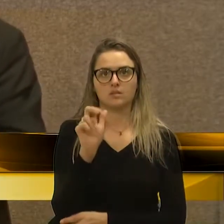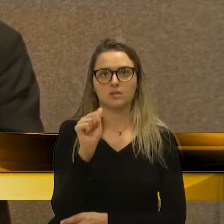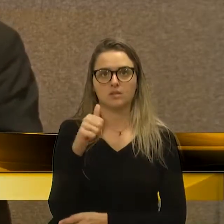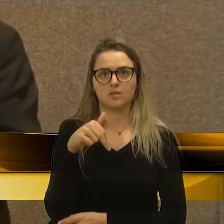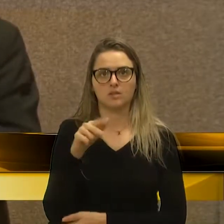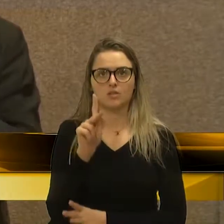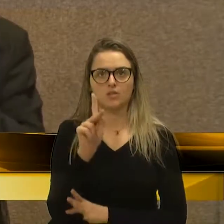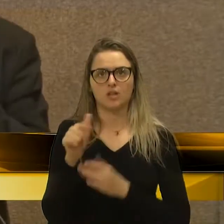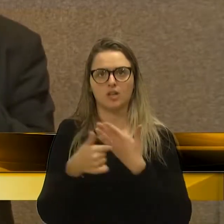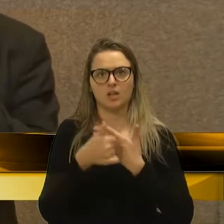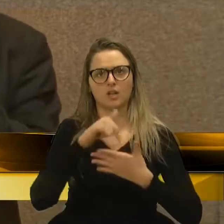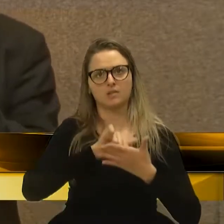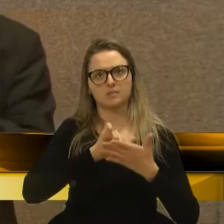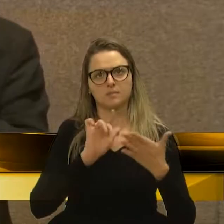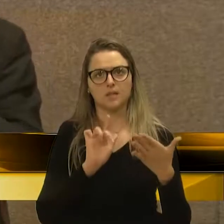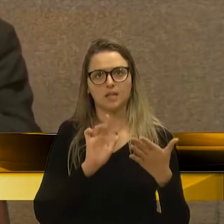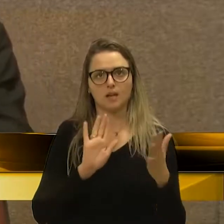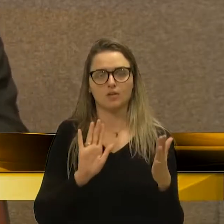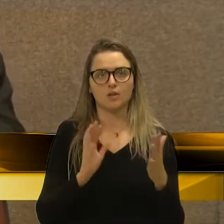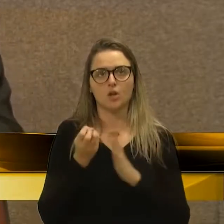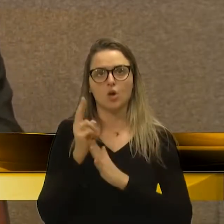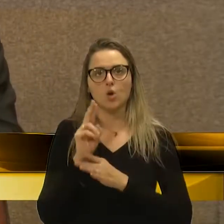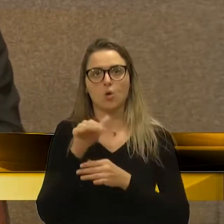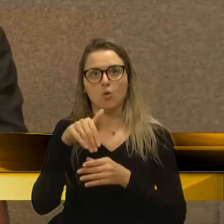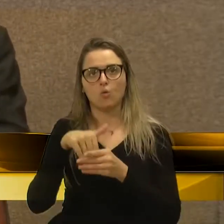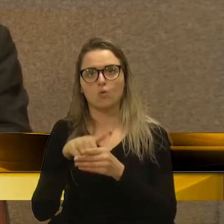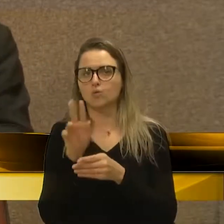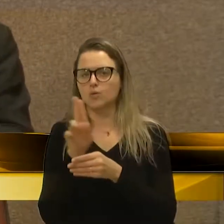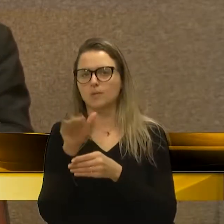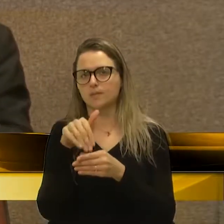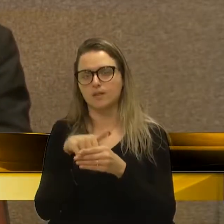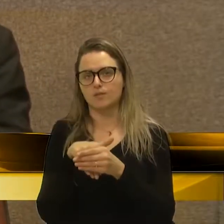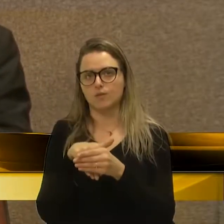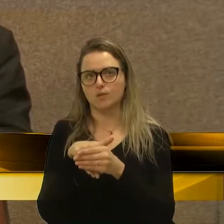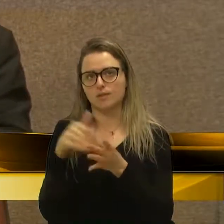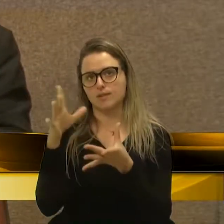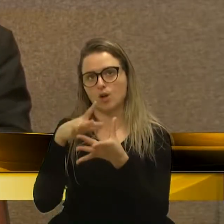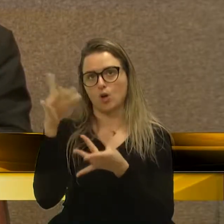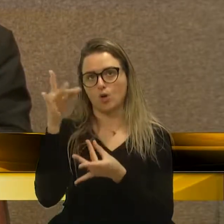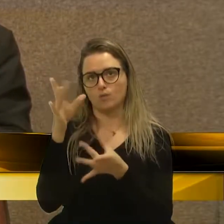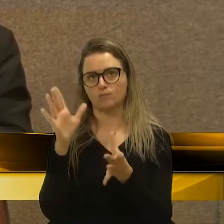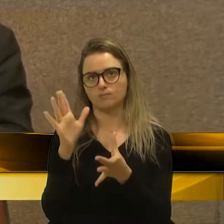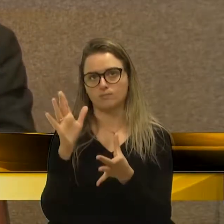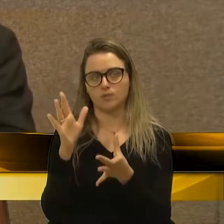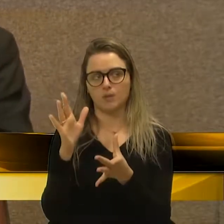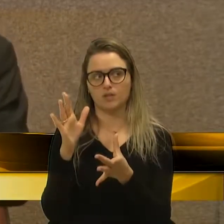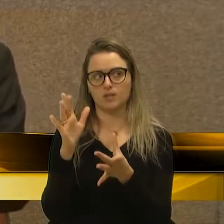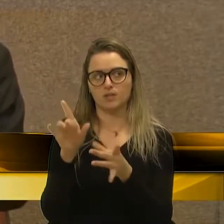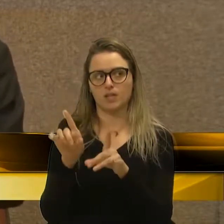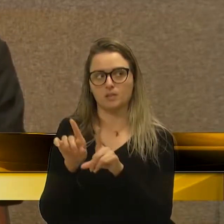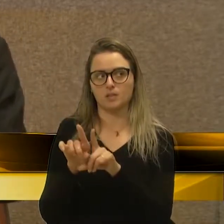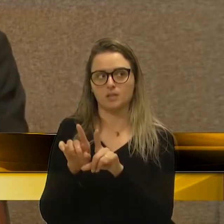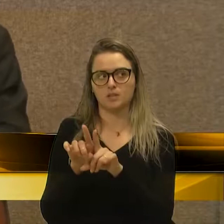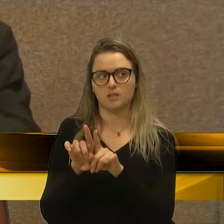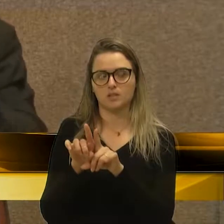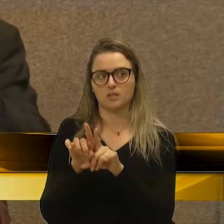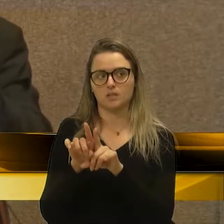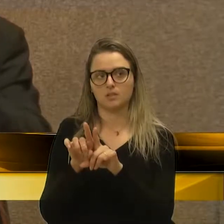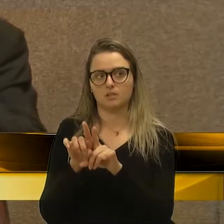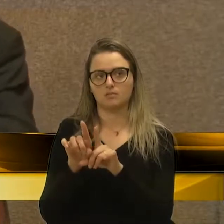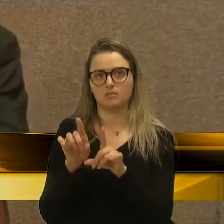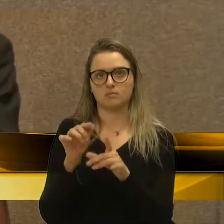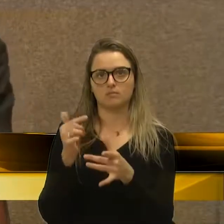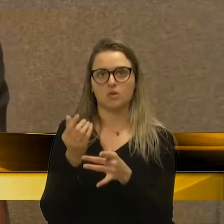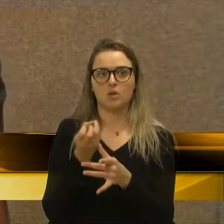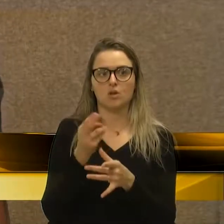Ou poderia ser votação fantasma. Ou poderia ser a